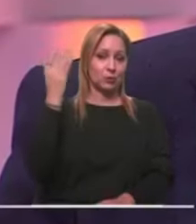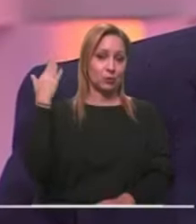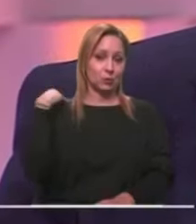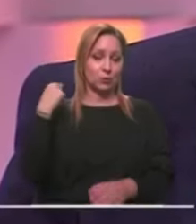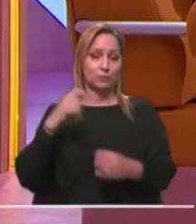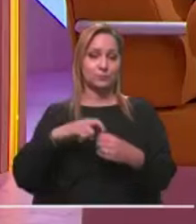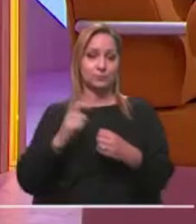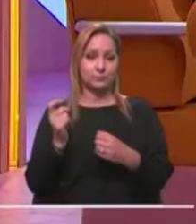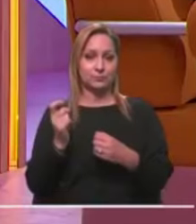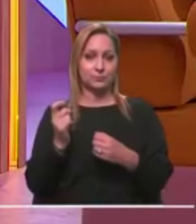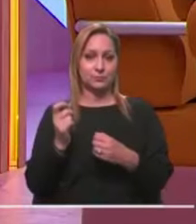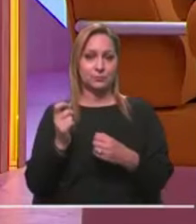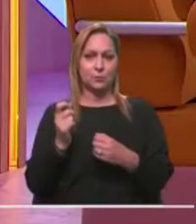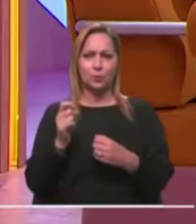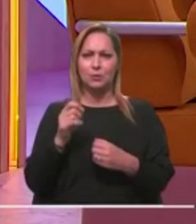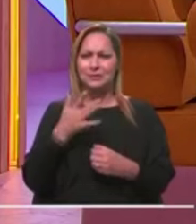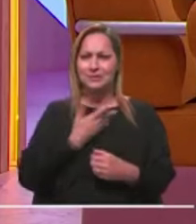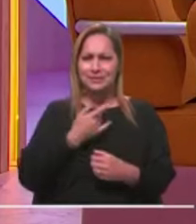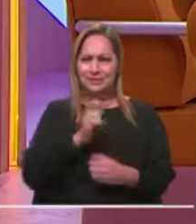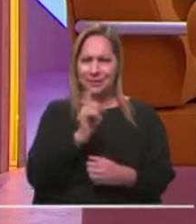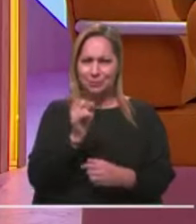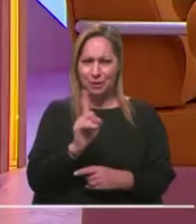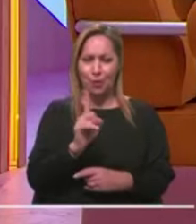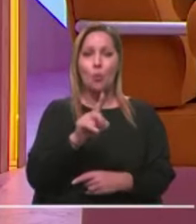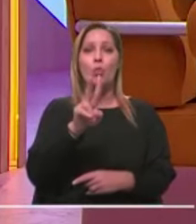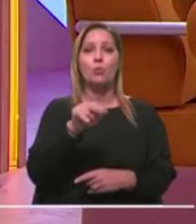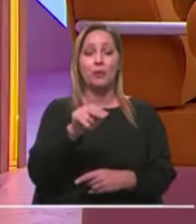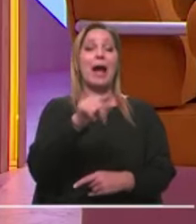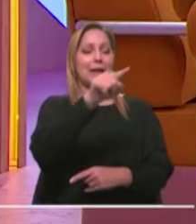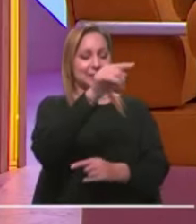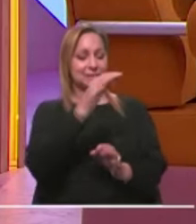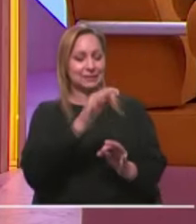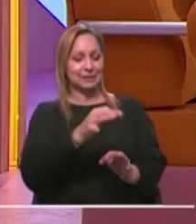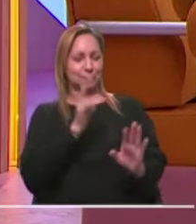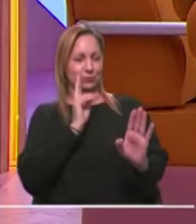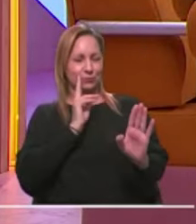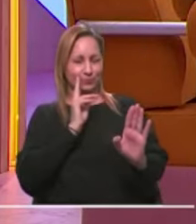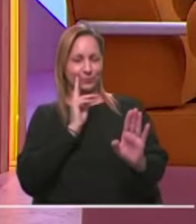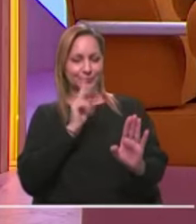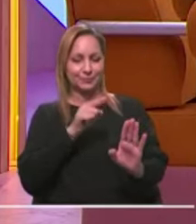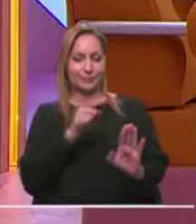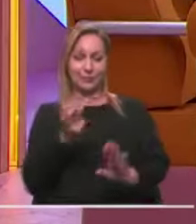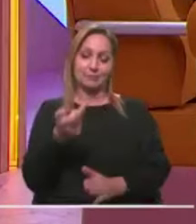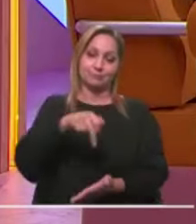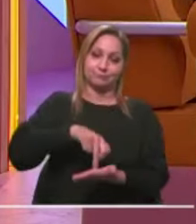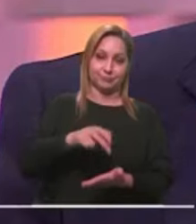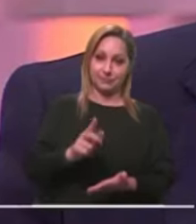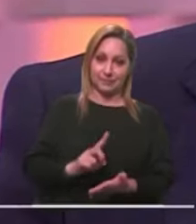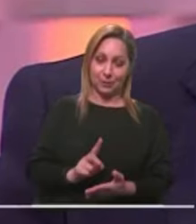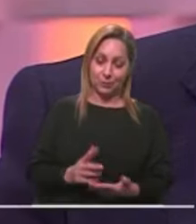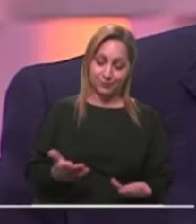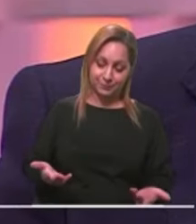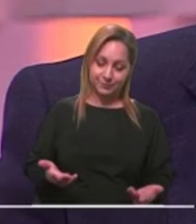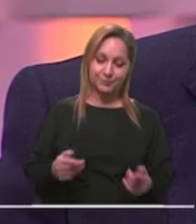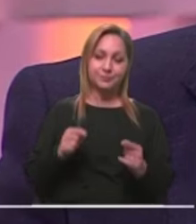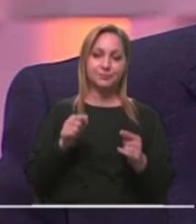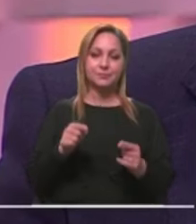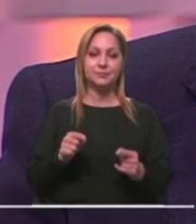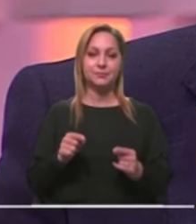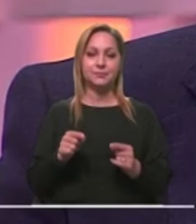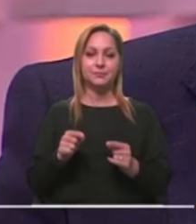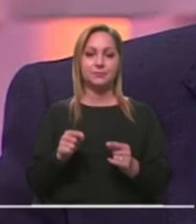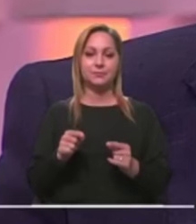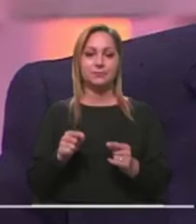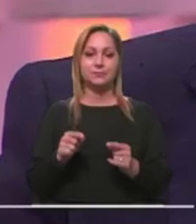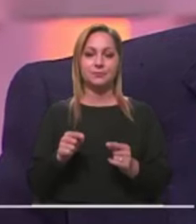Novembro Novembro peço desculpa foi Novembro tem toda a razão eh e obviamente não veio Eh Ou seja naquele momento